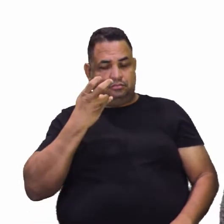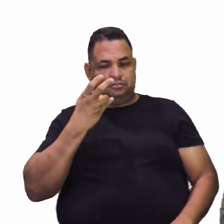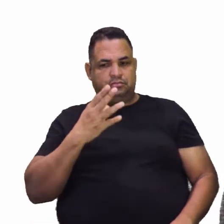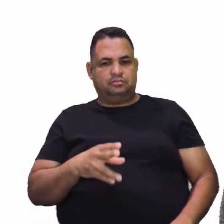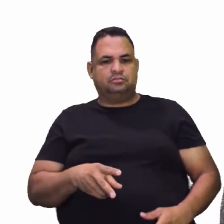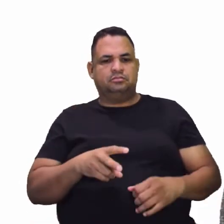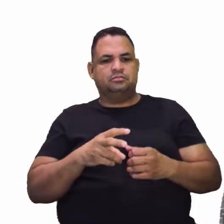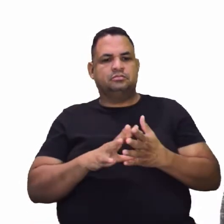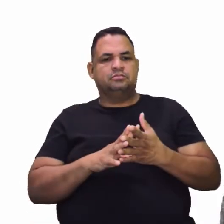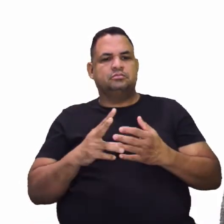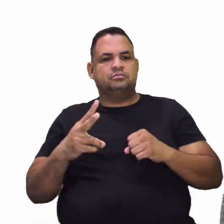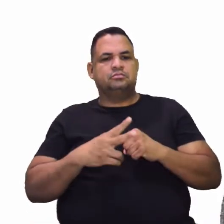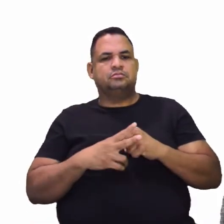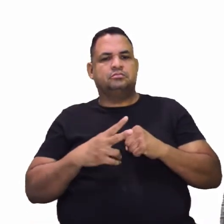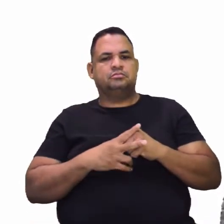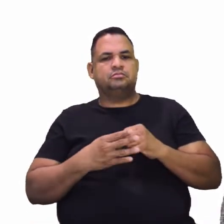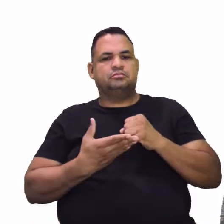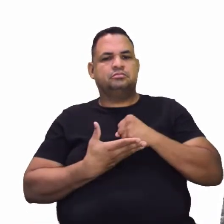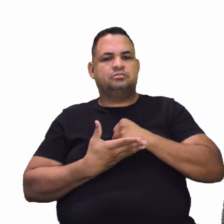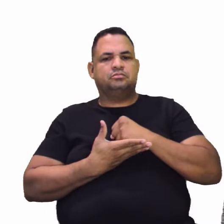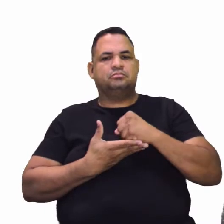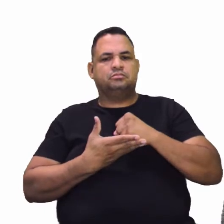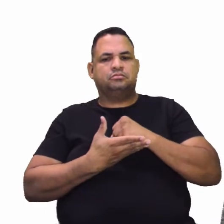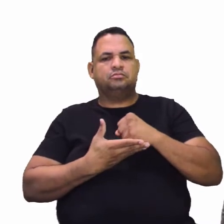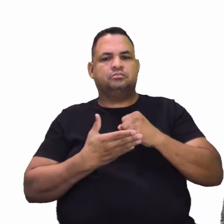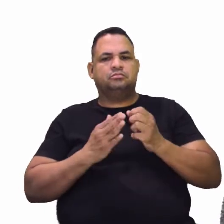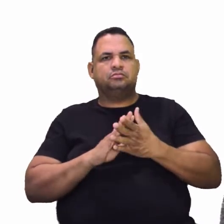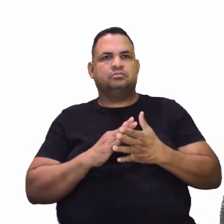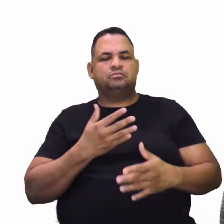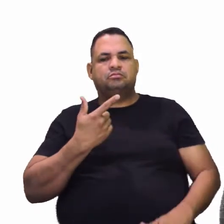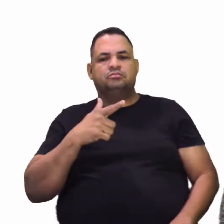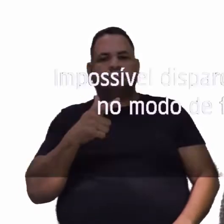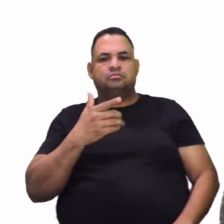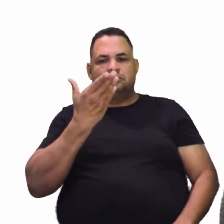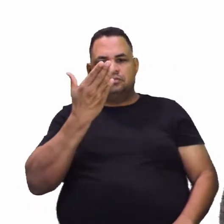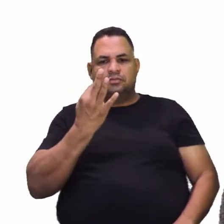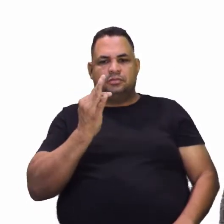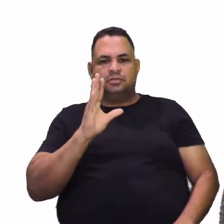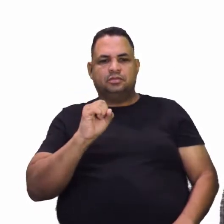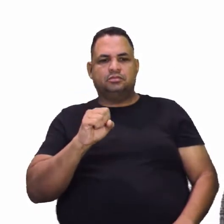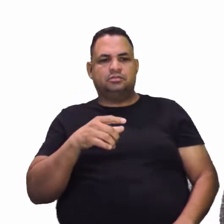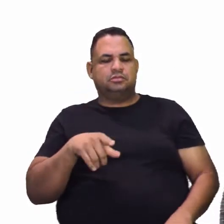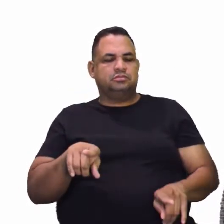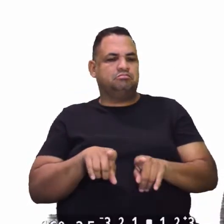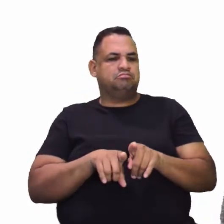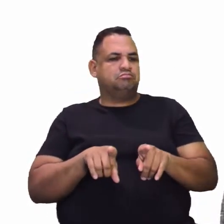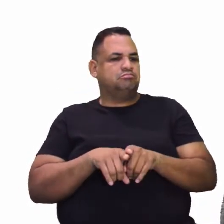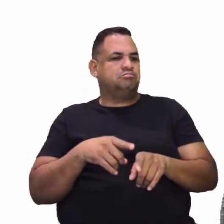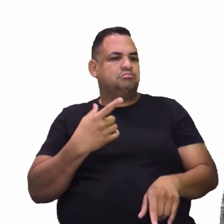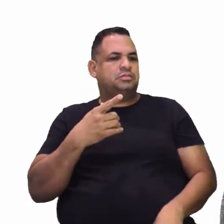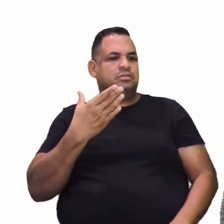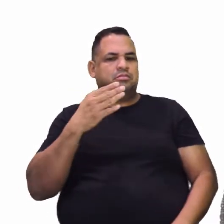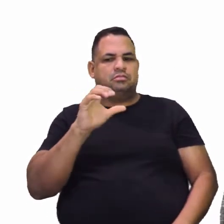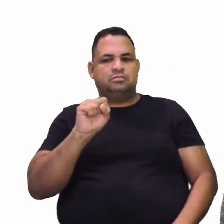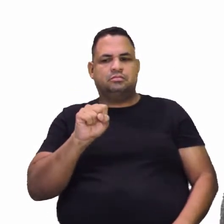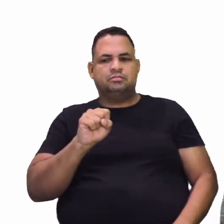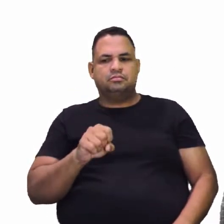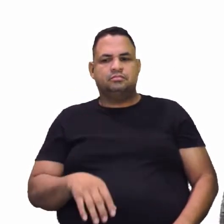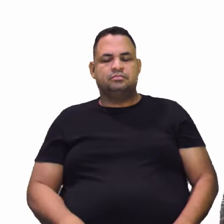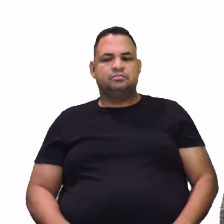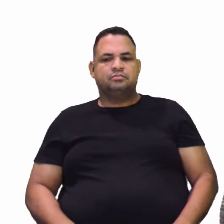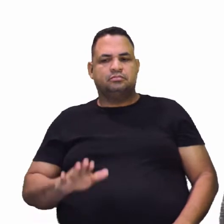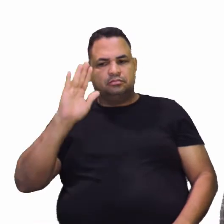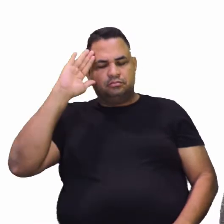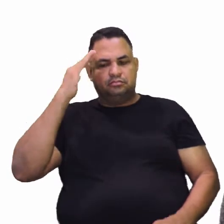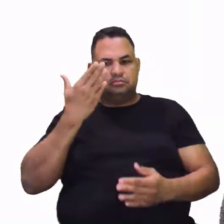perceba que o verbo fica na sua forma básica, sem o to e sem o s. Assim como na negação,